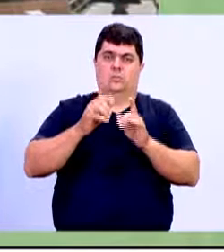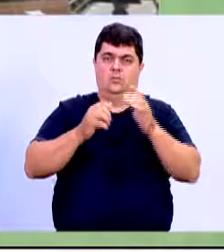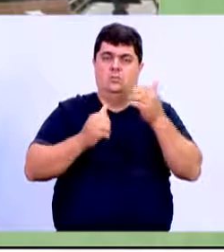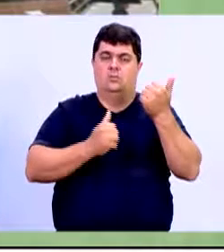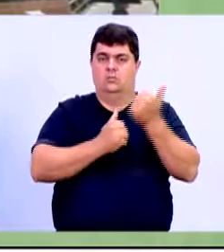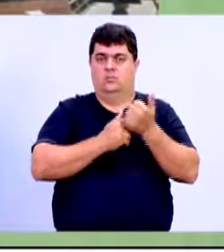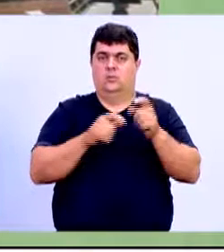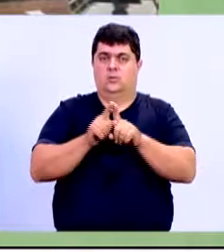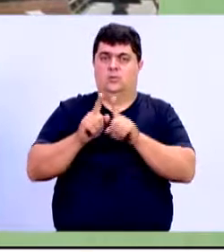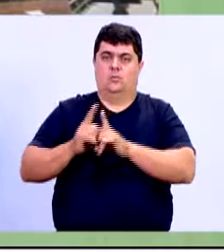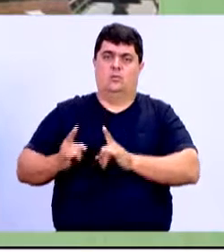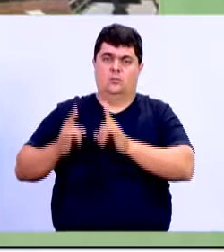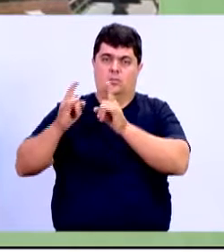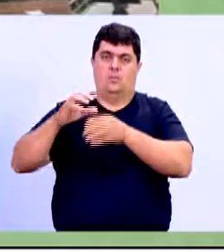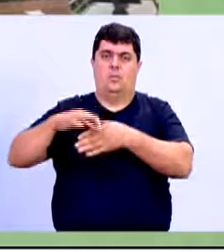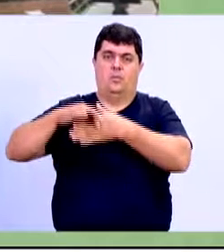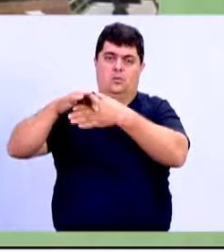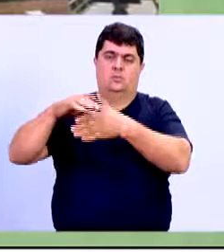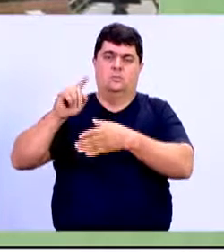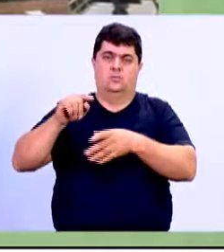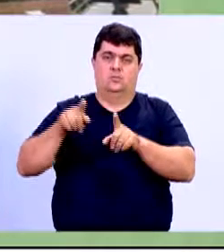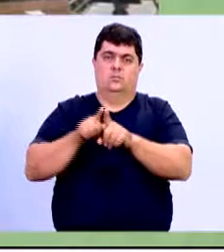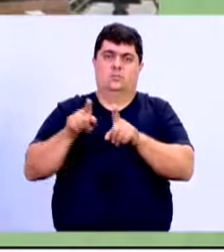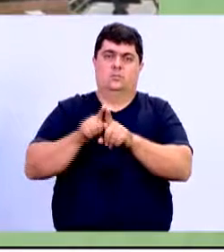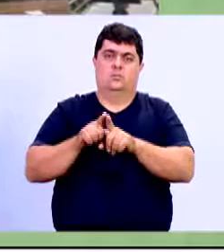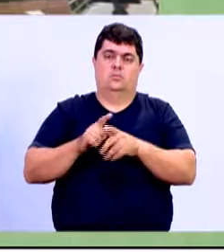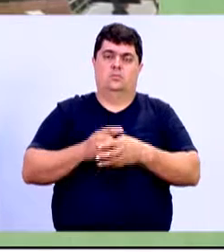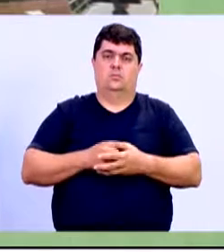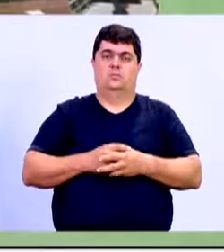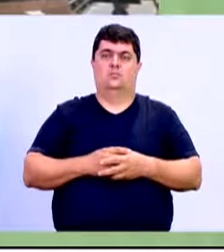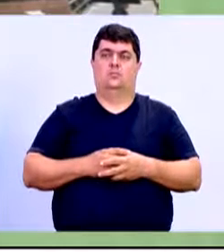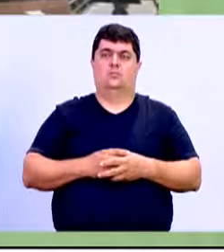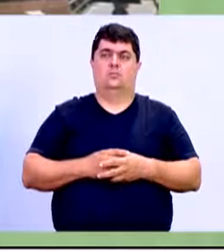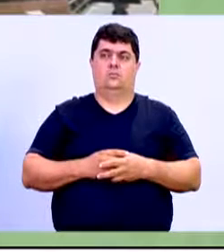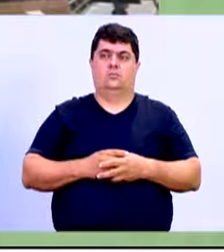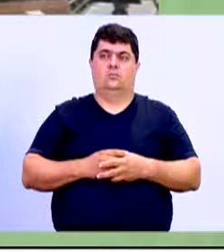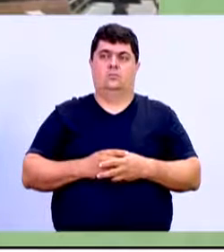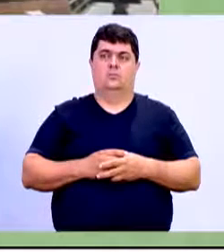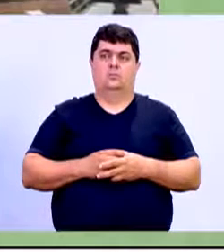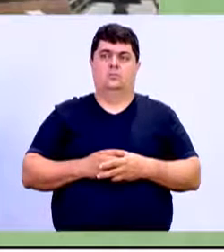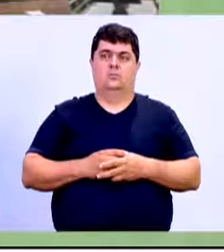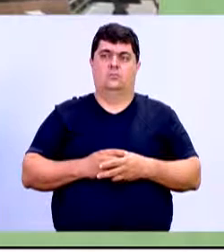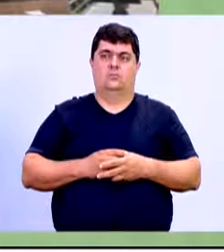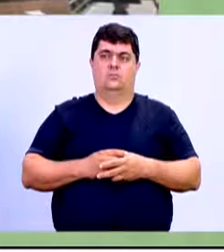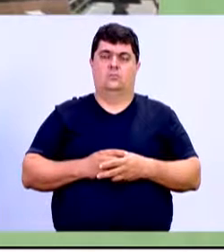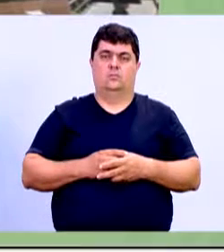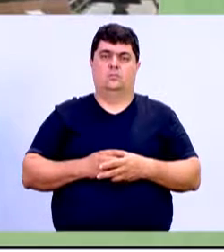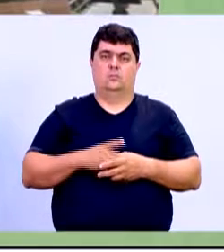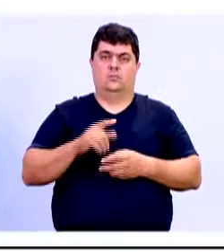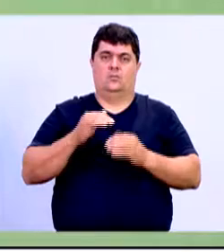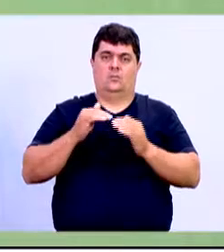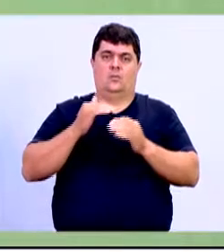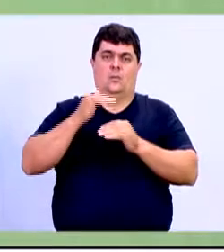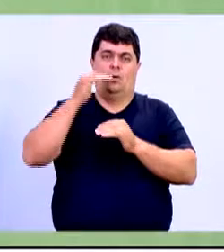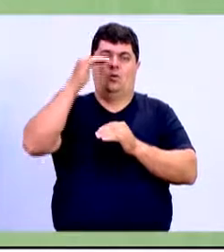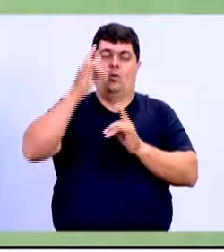anexo quanto para o prédio principal, que então ali, como eu já tinha falado, é composto de 8